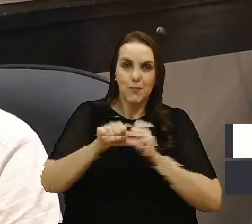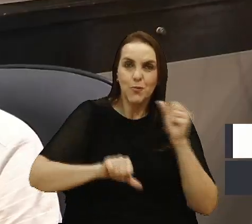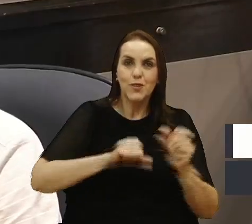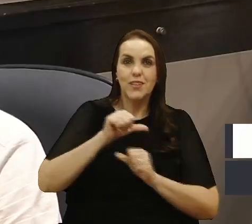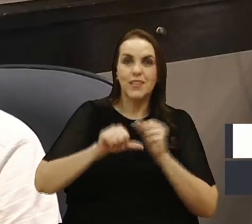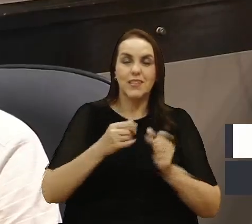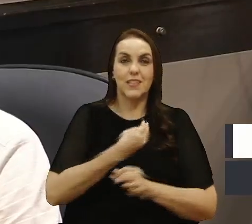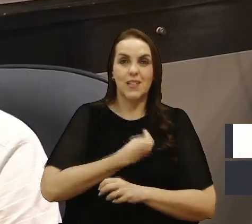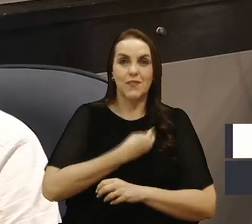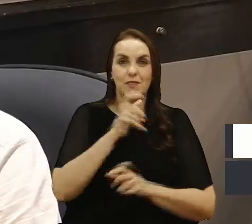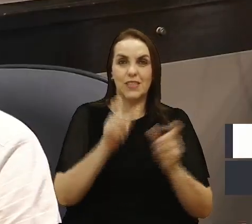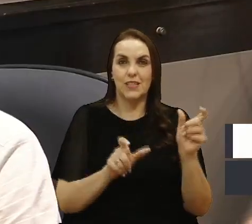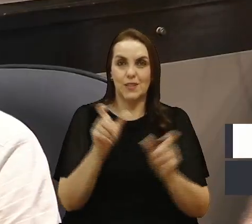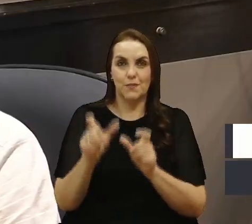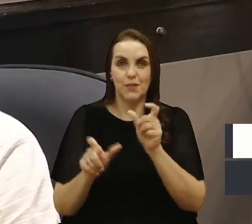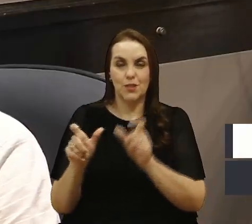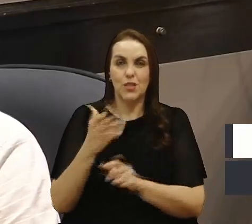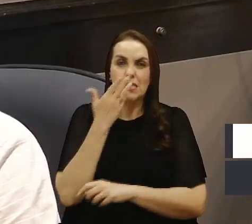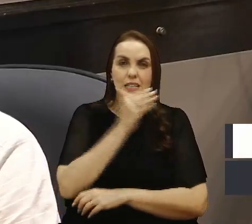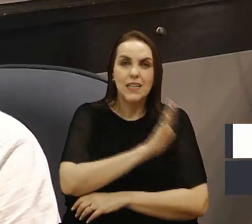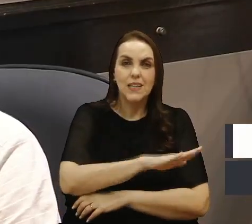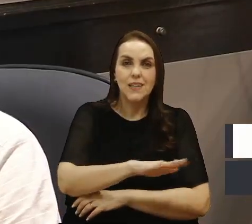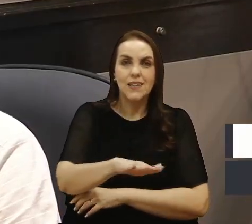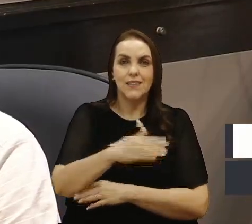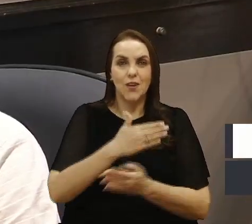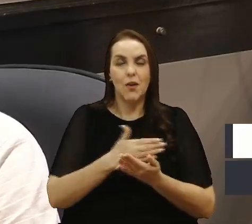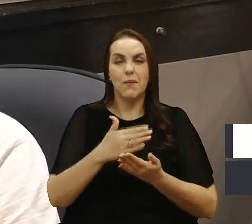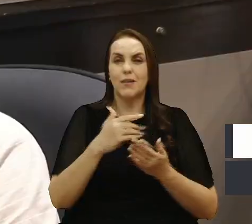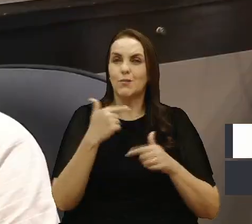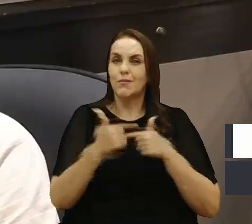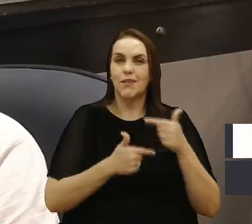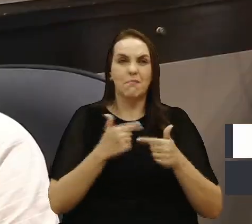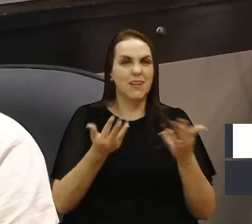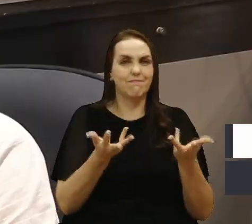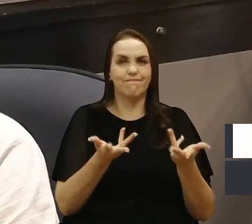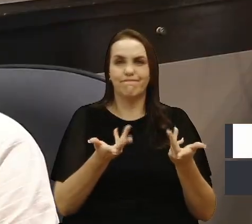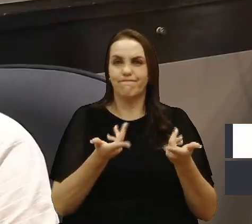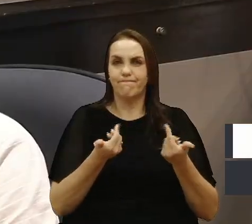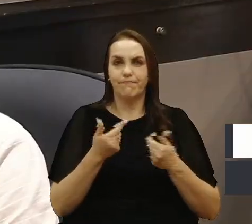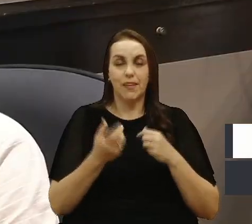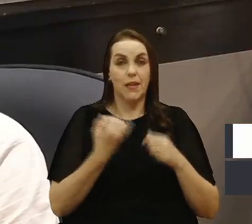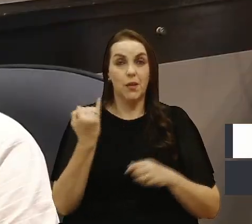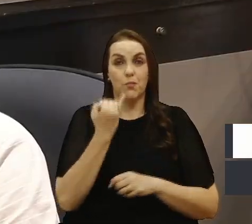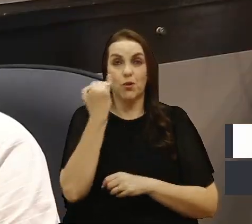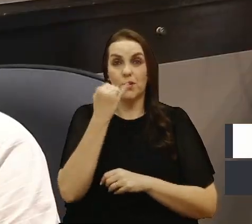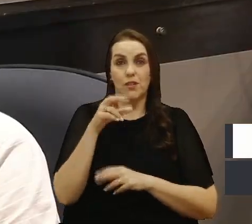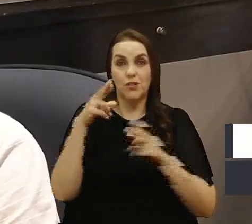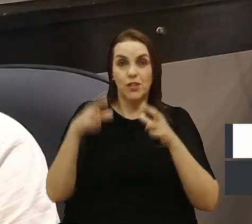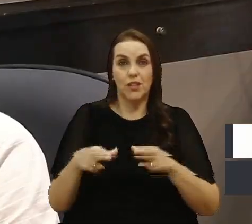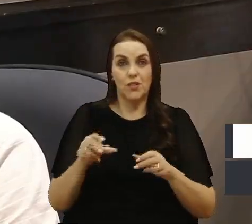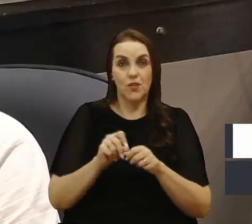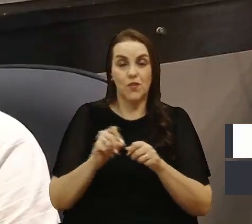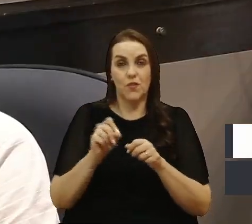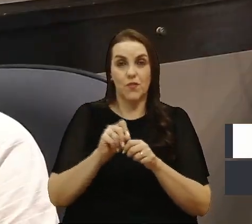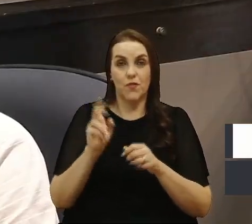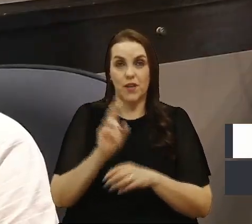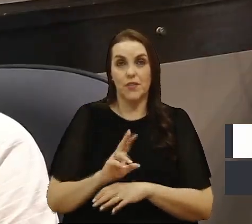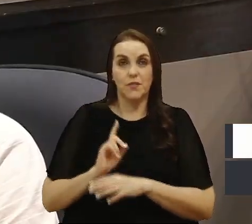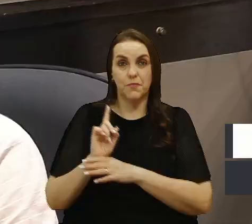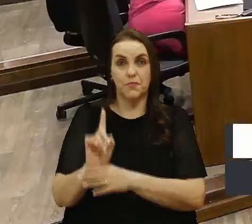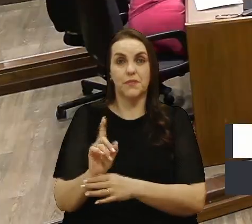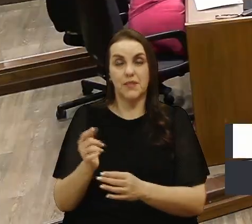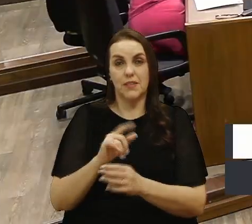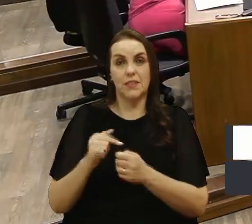das outras, né? Desde criança, né? Isso é um trabalho fenomenal, muito importante que ele faz lá na região e se destaca na nossa cidade. Muito